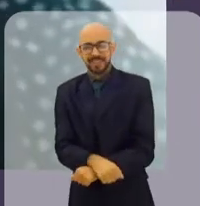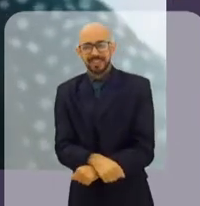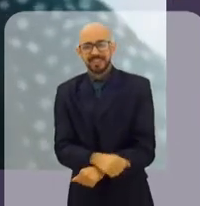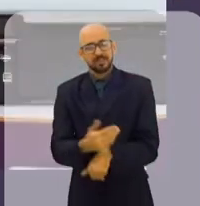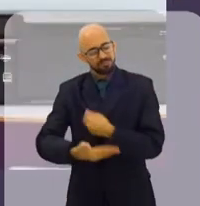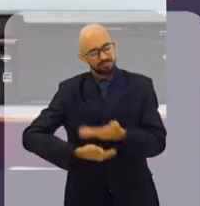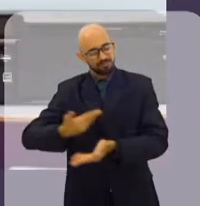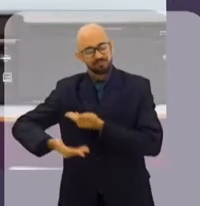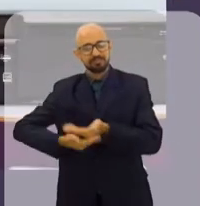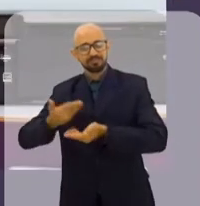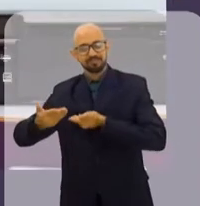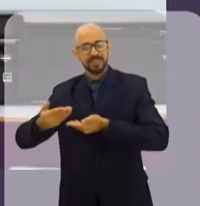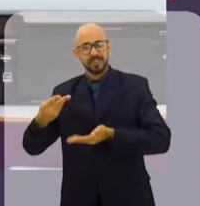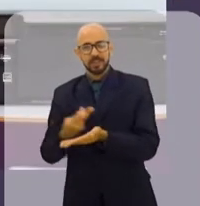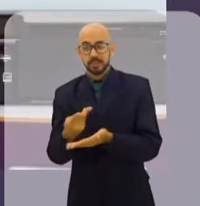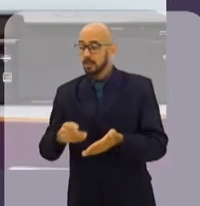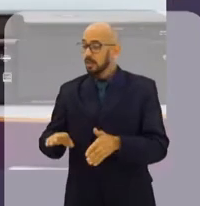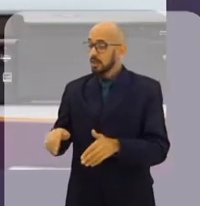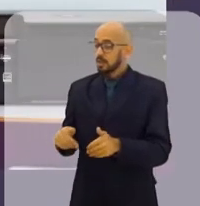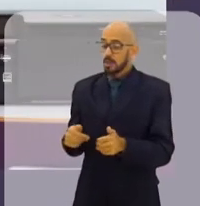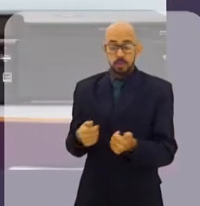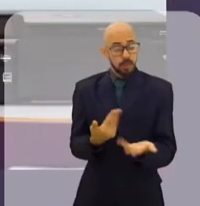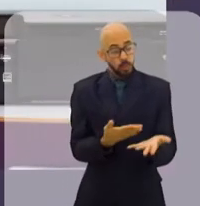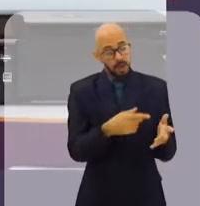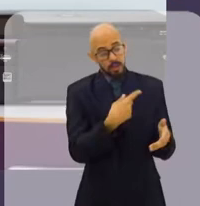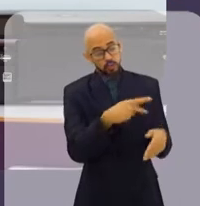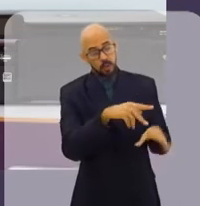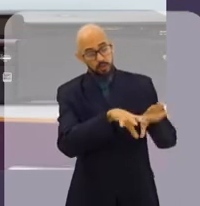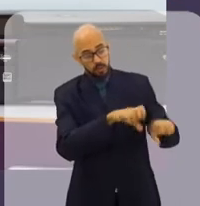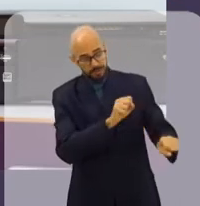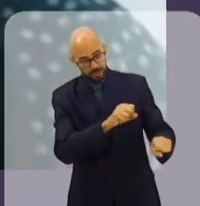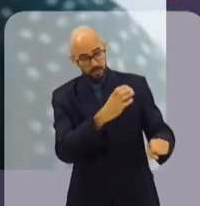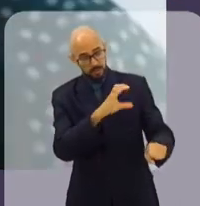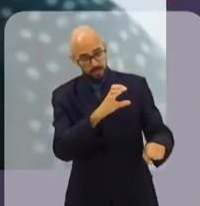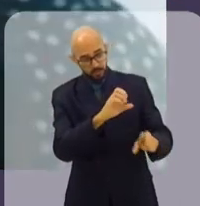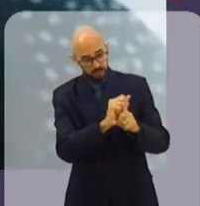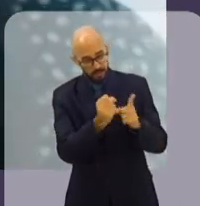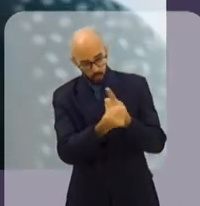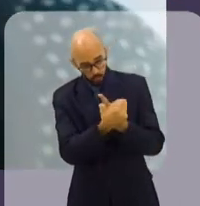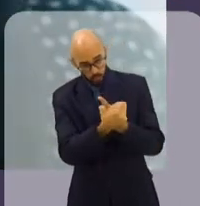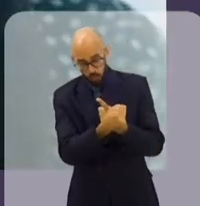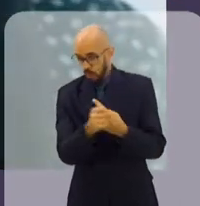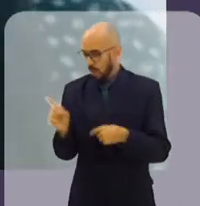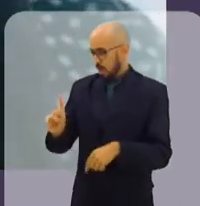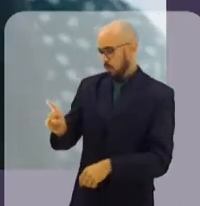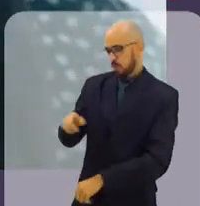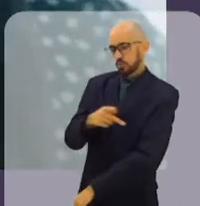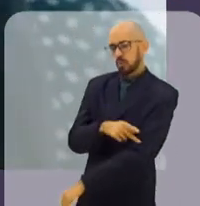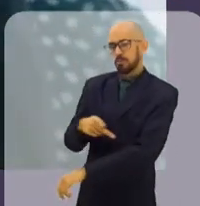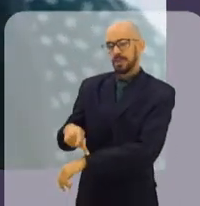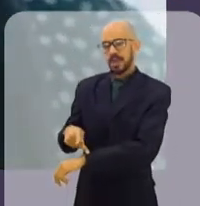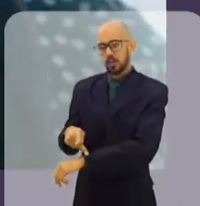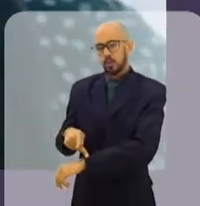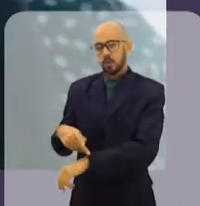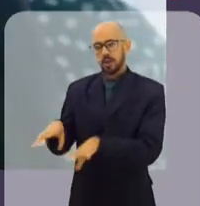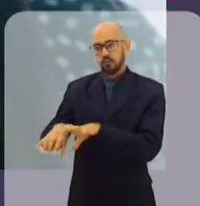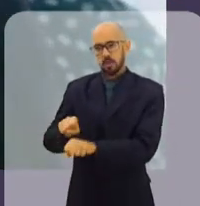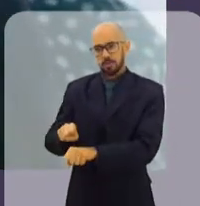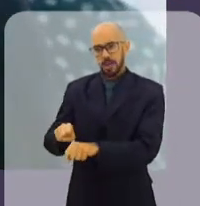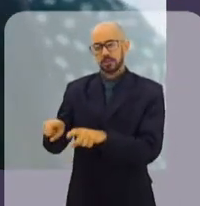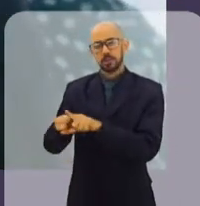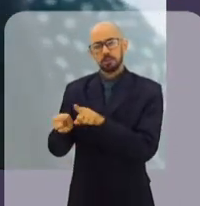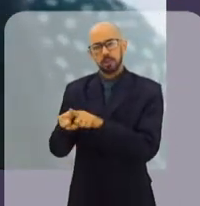bem bacana. É a tua formação, Patrícia, é de cientista social. Não, eu sou pedagoga, eu também sou